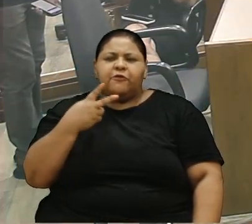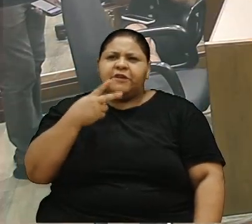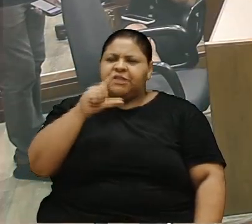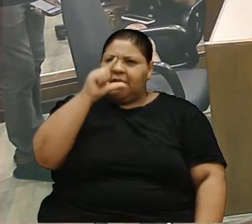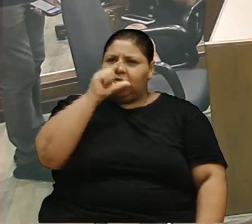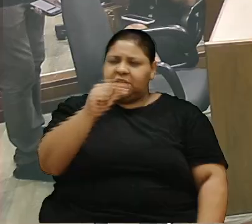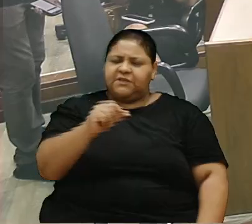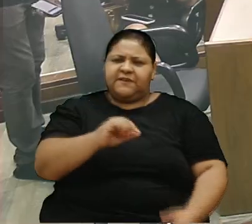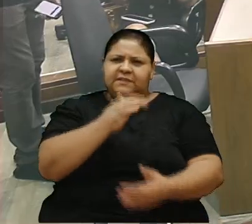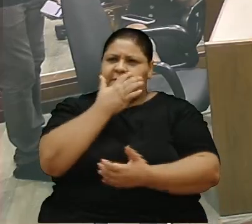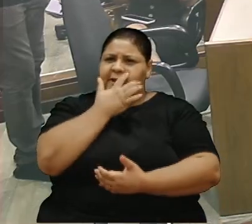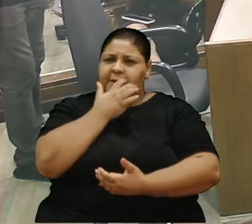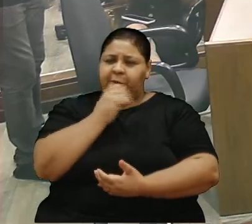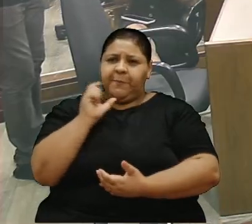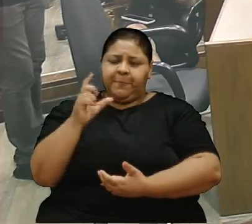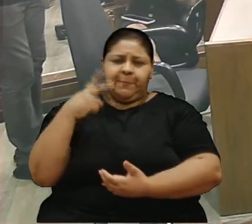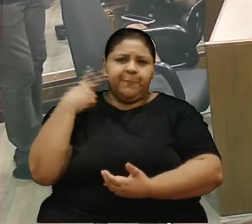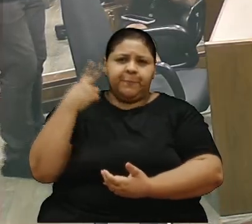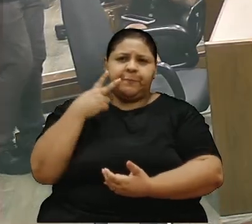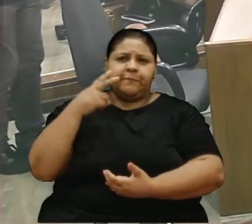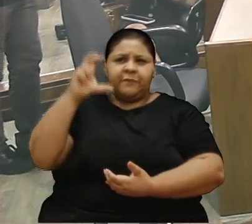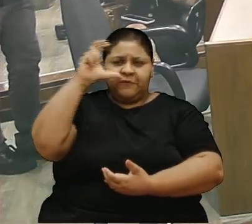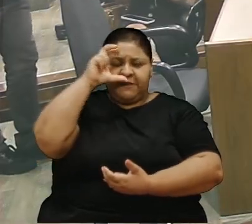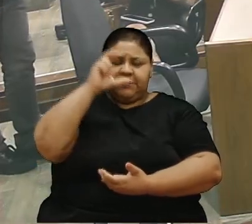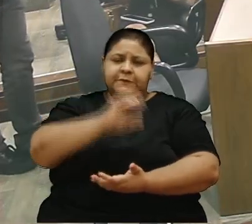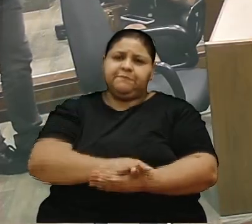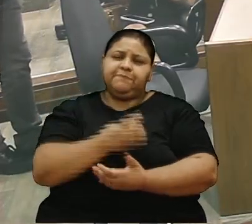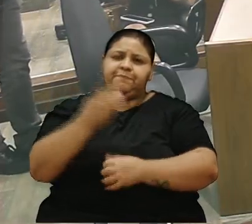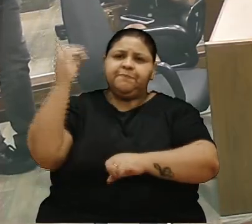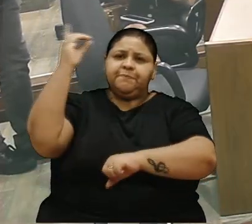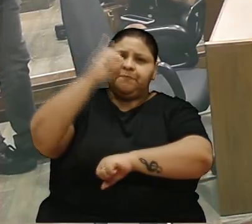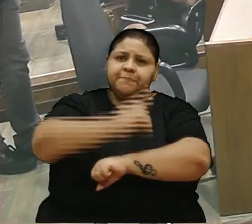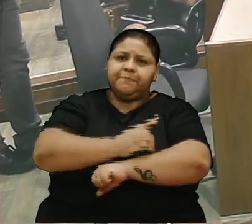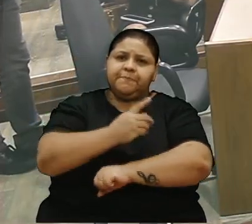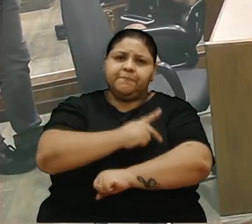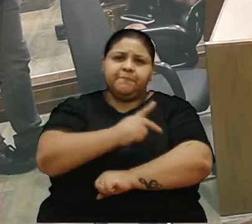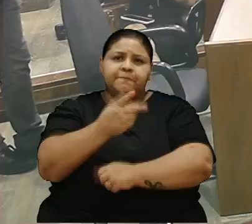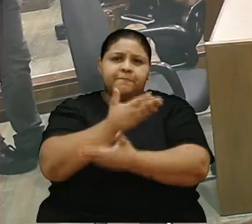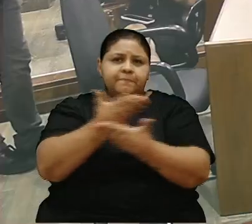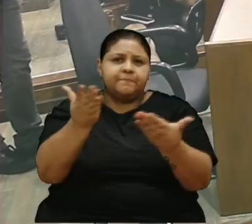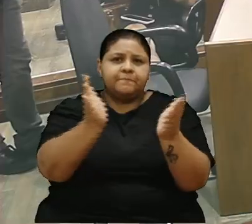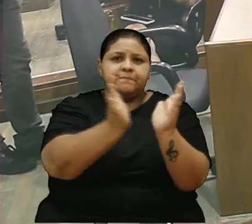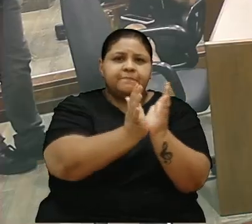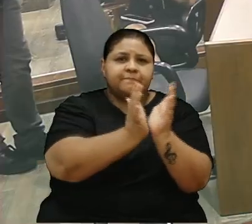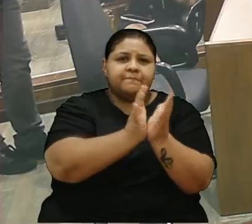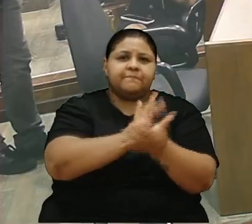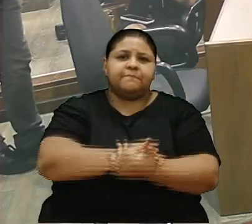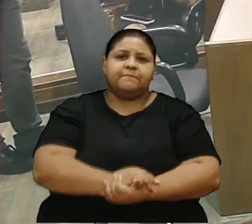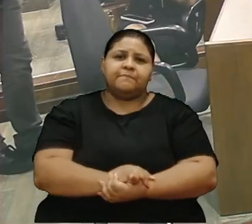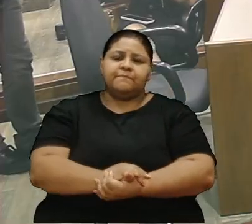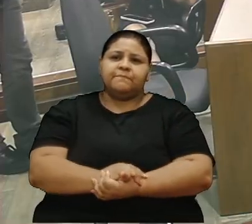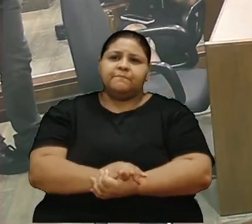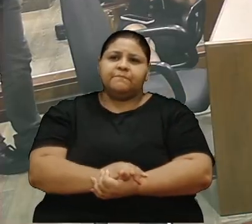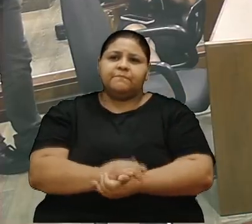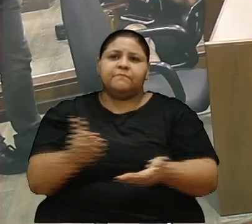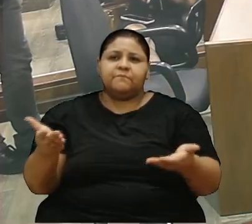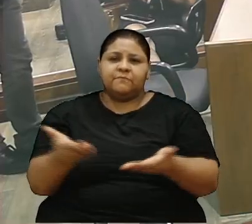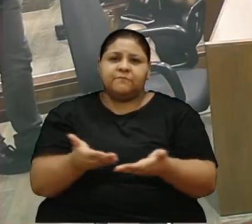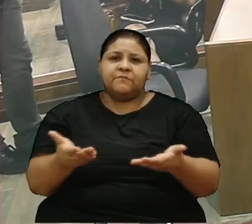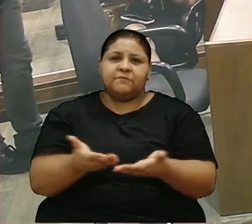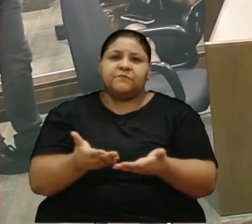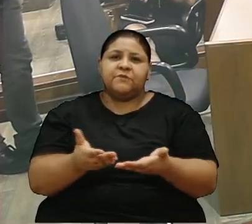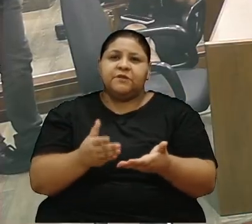vereadora Sandra Boneto. Bom dia, presidente. Bom dia, colegas vereadores. Bom dia quem está aqui no plenário